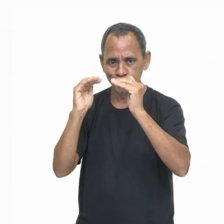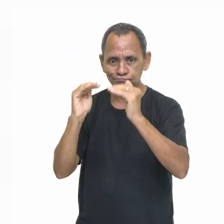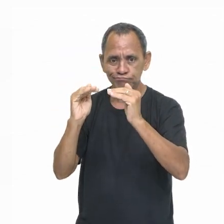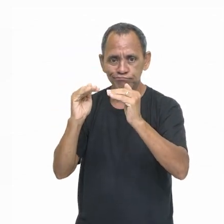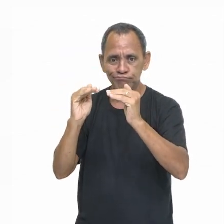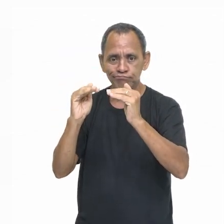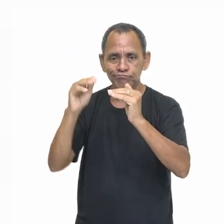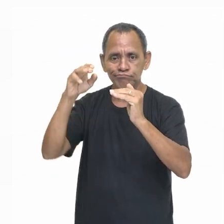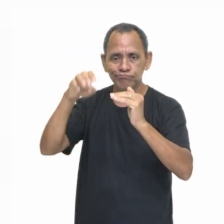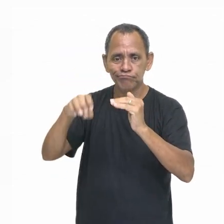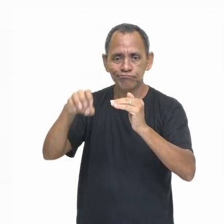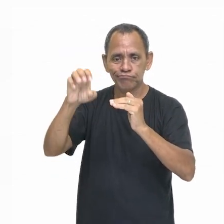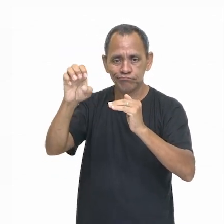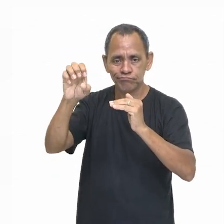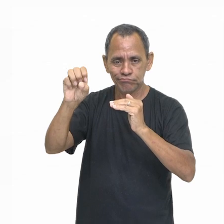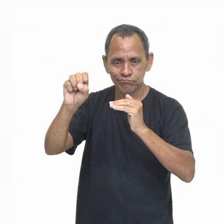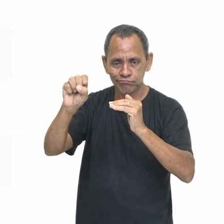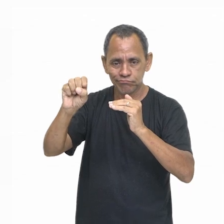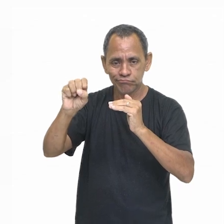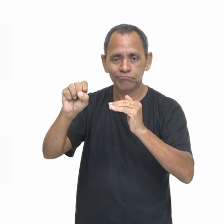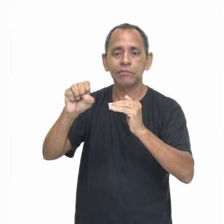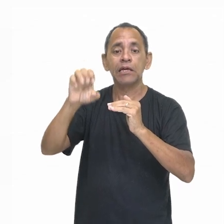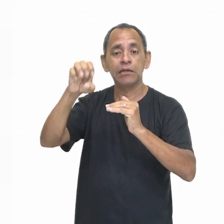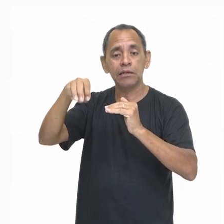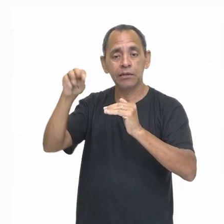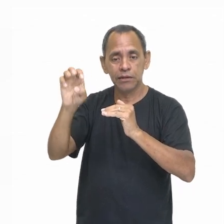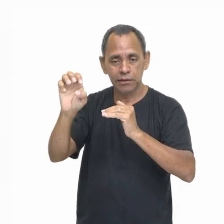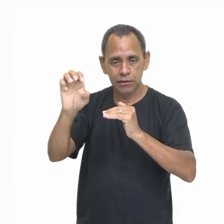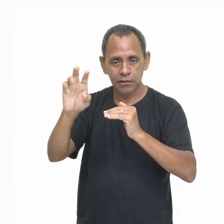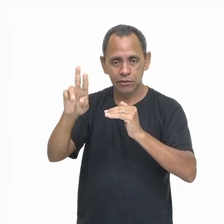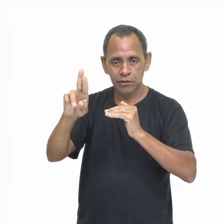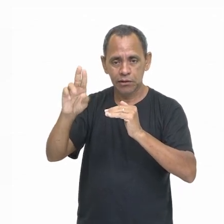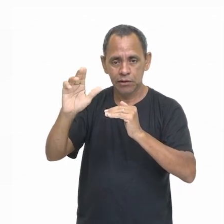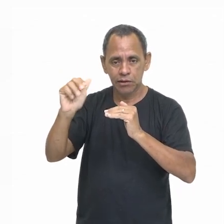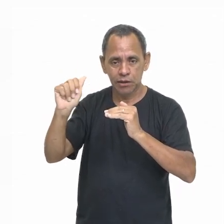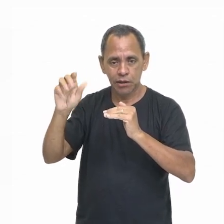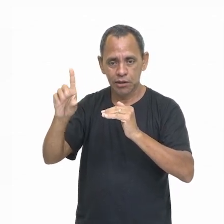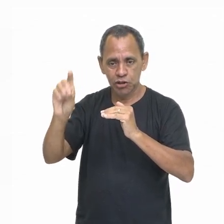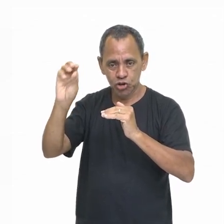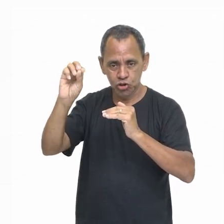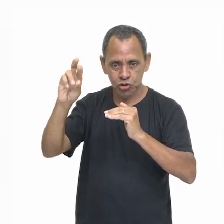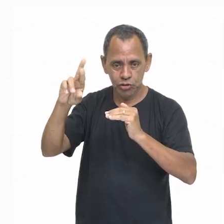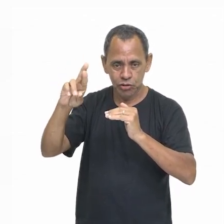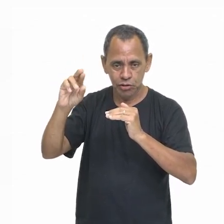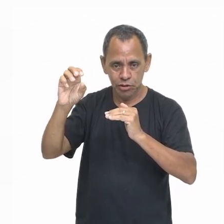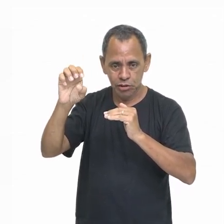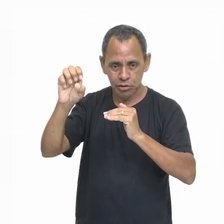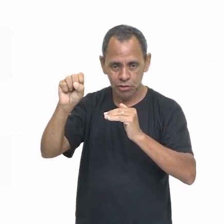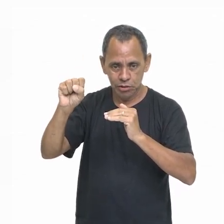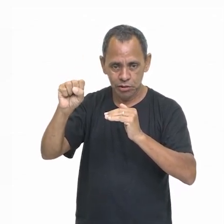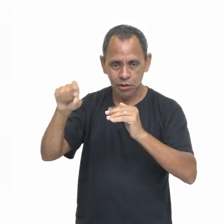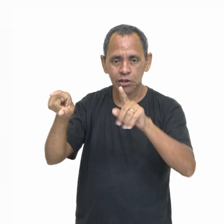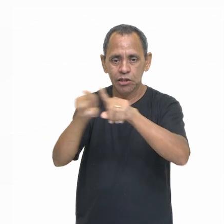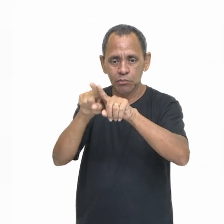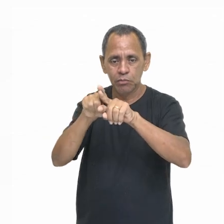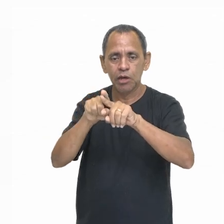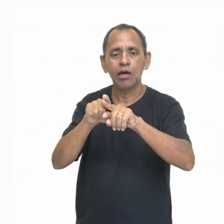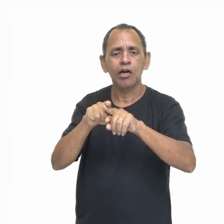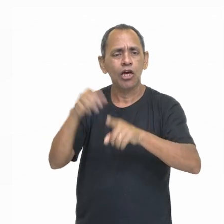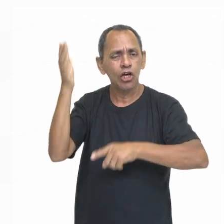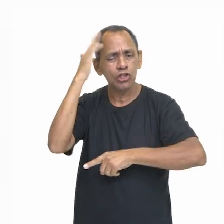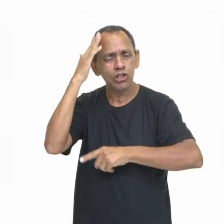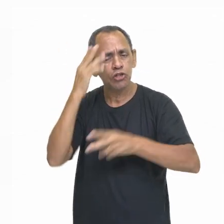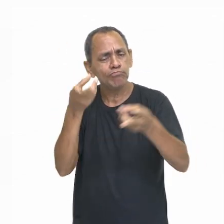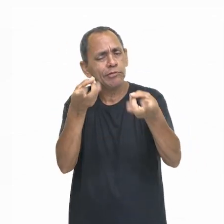está ali intermediária, que são justamente os mercadores. Então você já compreende e já tem que ter